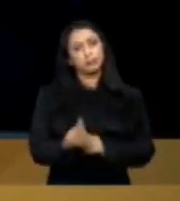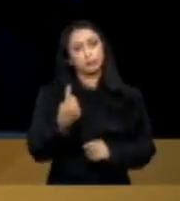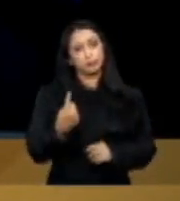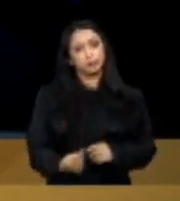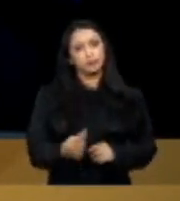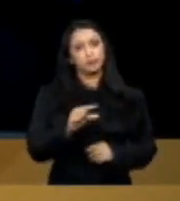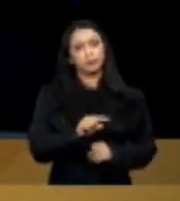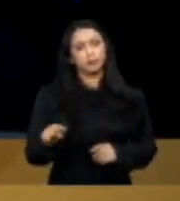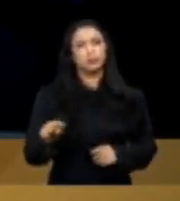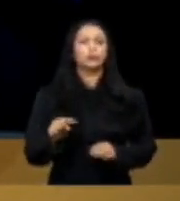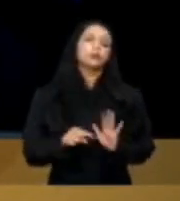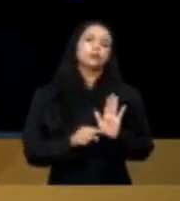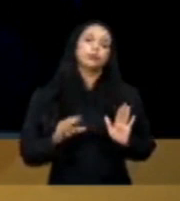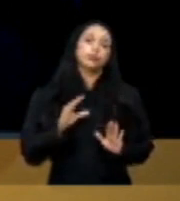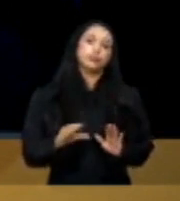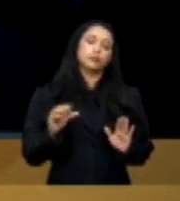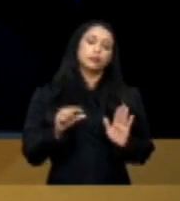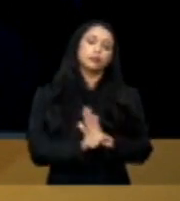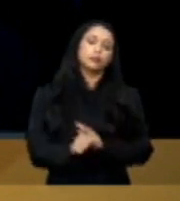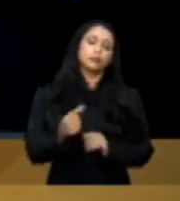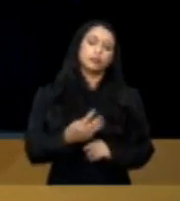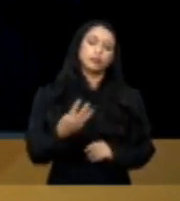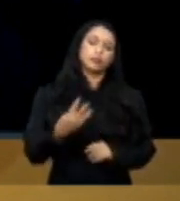parágrafo 3º, inciso 1, do Decreto